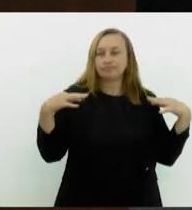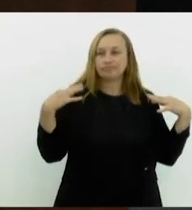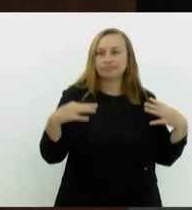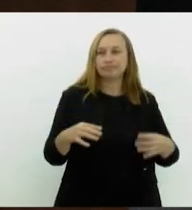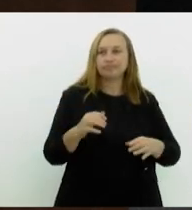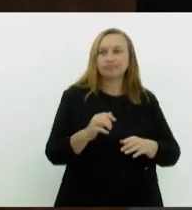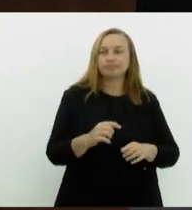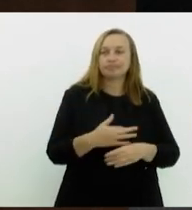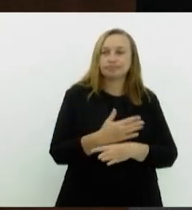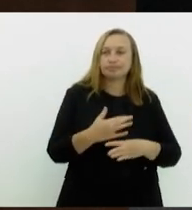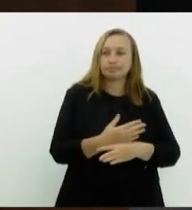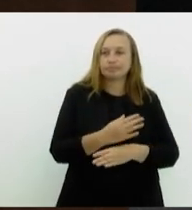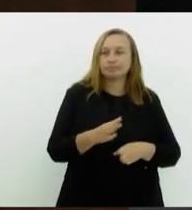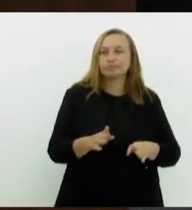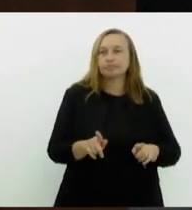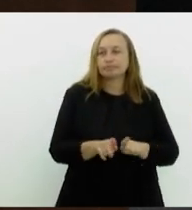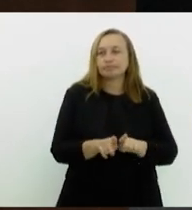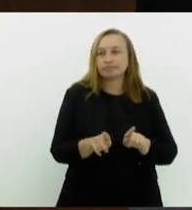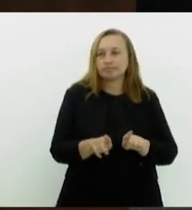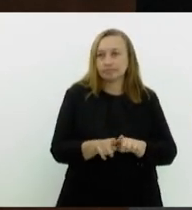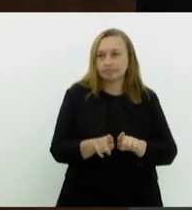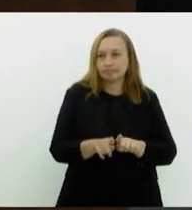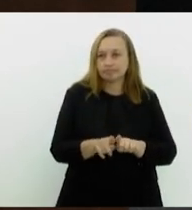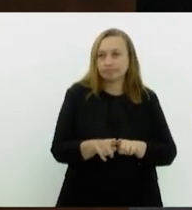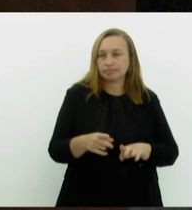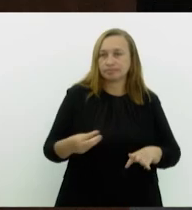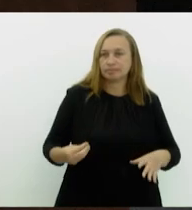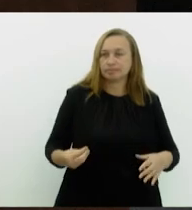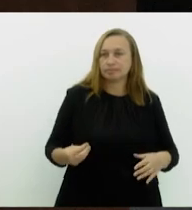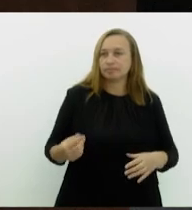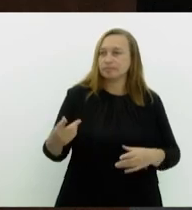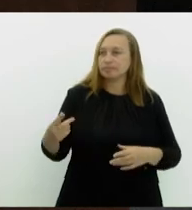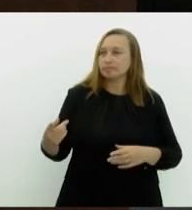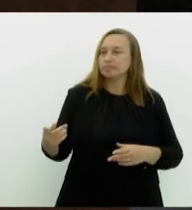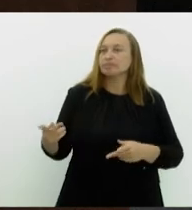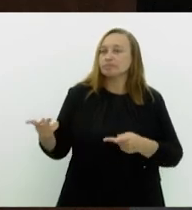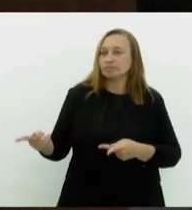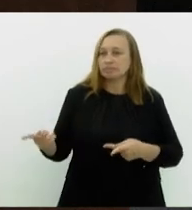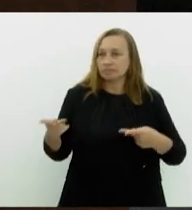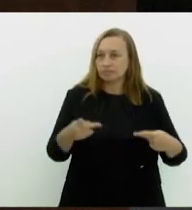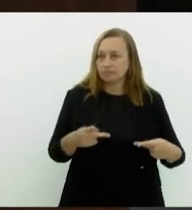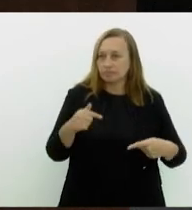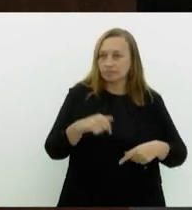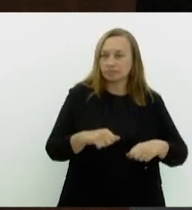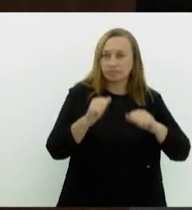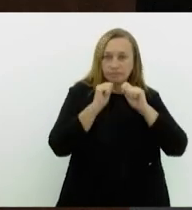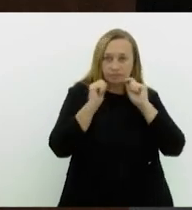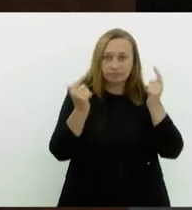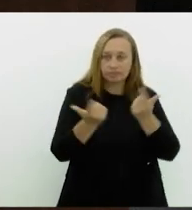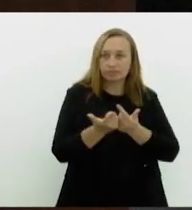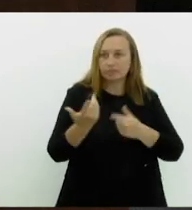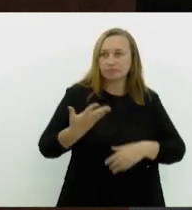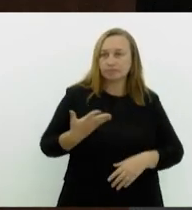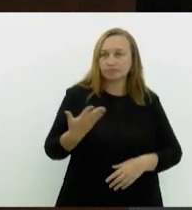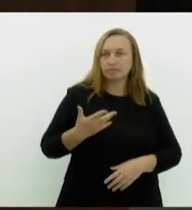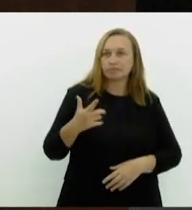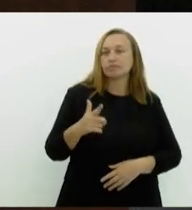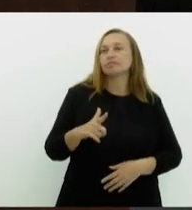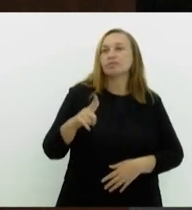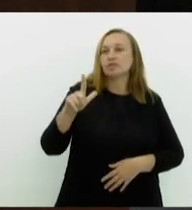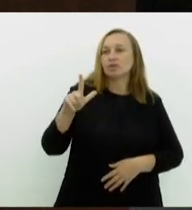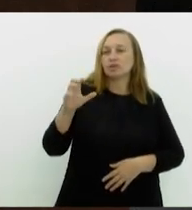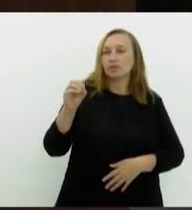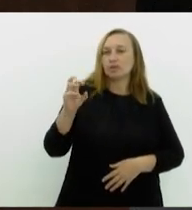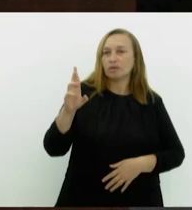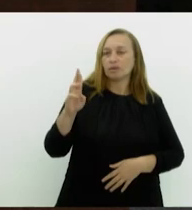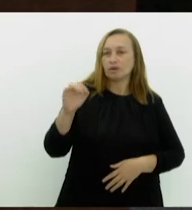Magé, que se faz presente aqui neste plenário, meu amigo Bruno Lourenço, que também é presidente da Instância